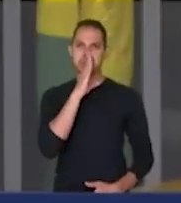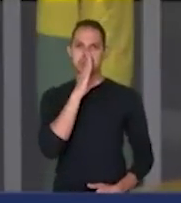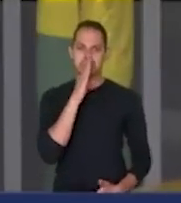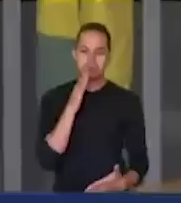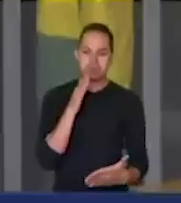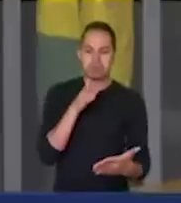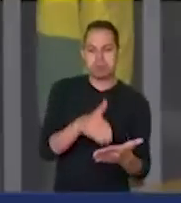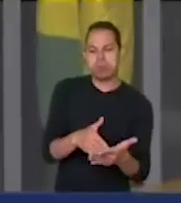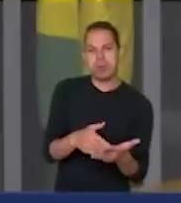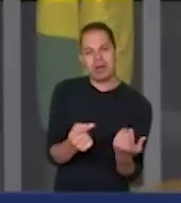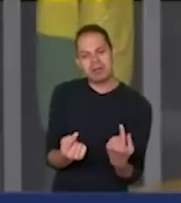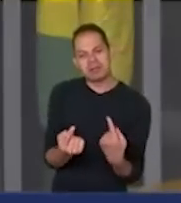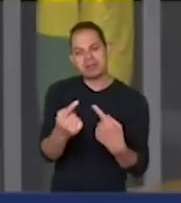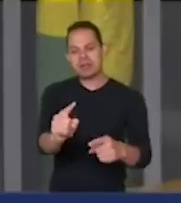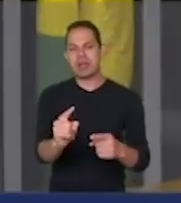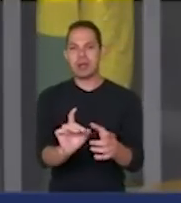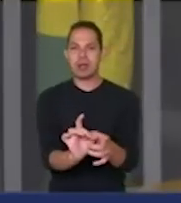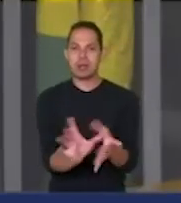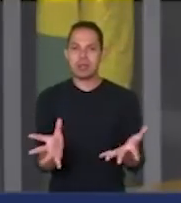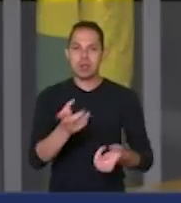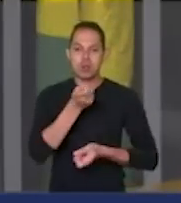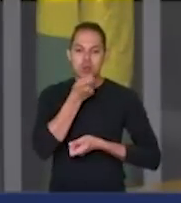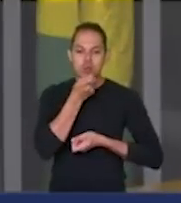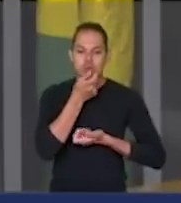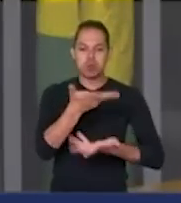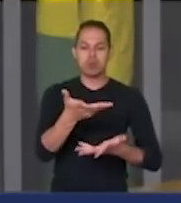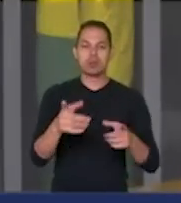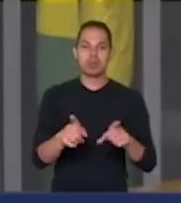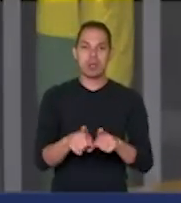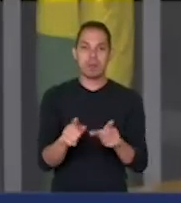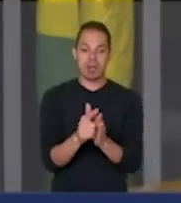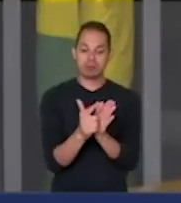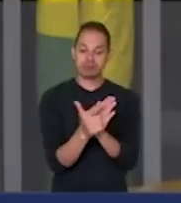ataca a liberdade de expressão e de imprensa.